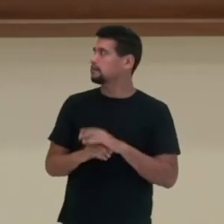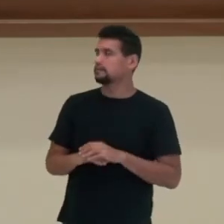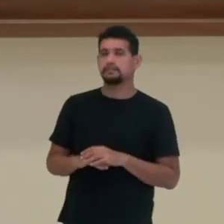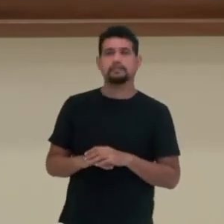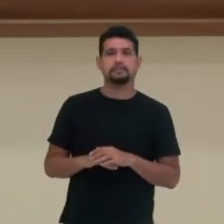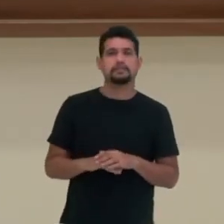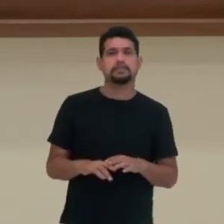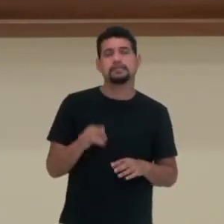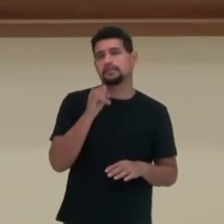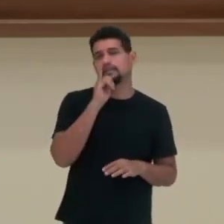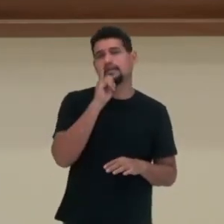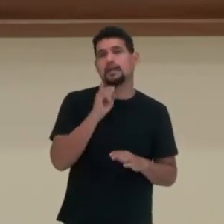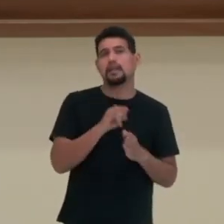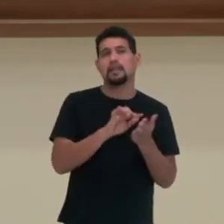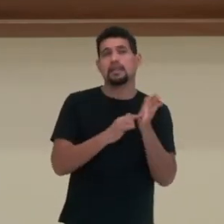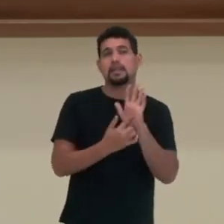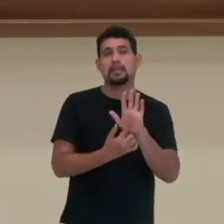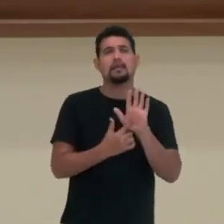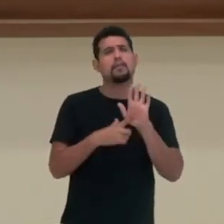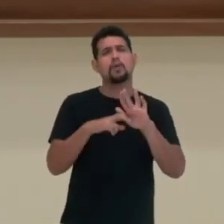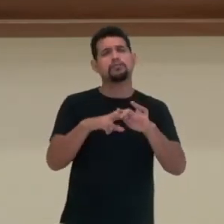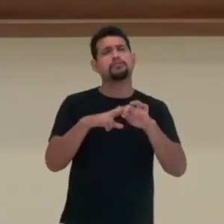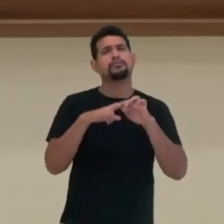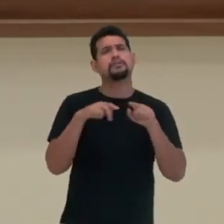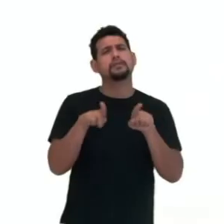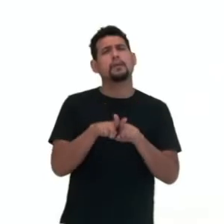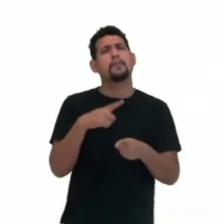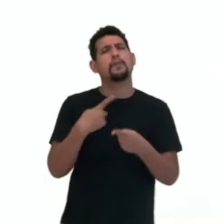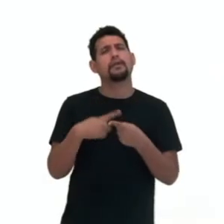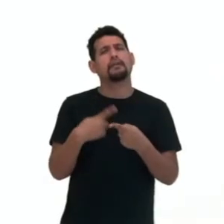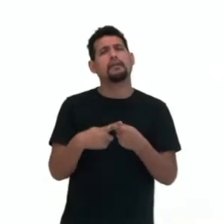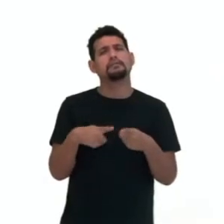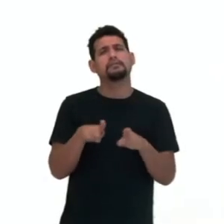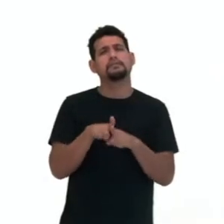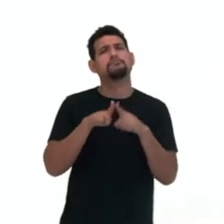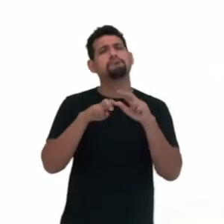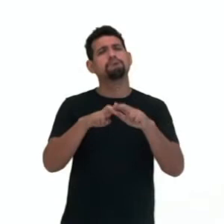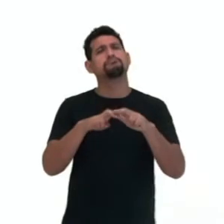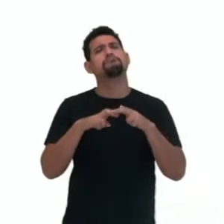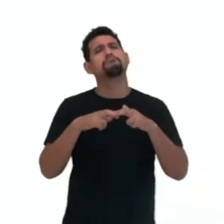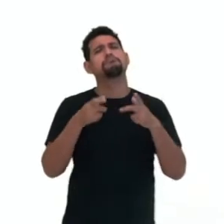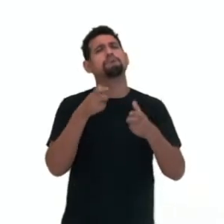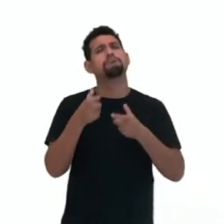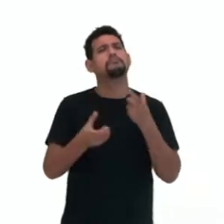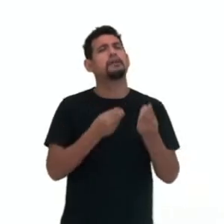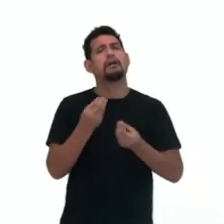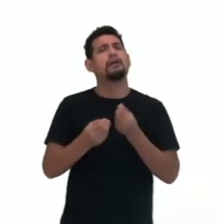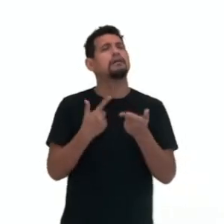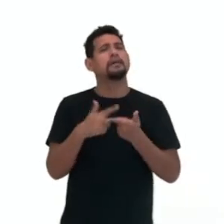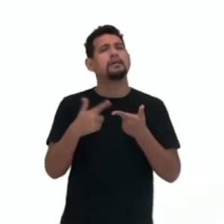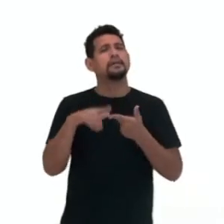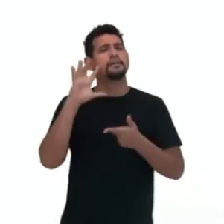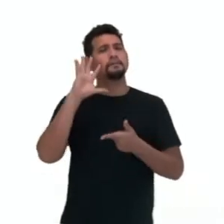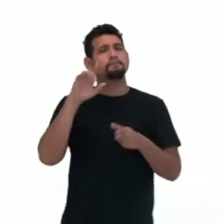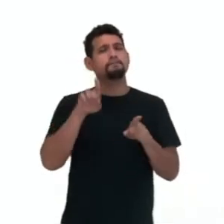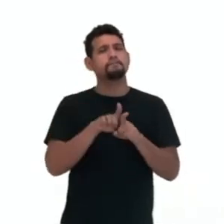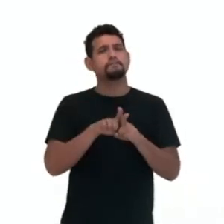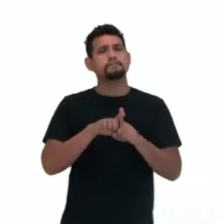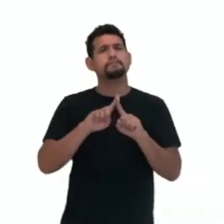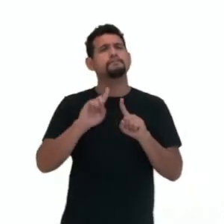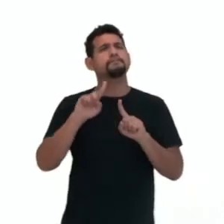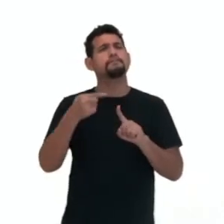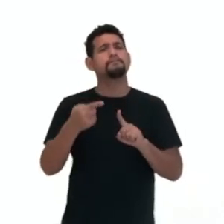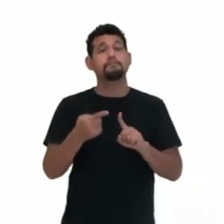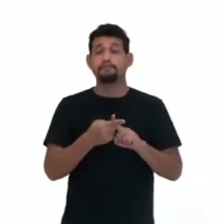Exatamente, apresento os motivos, os porquês, razões de um determinado problema acontecer e em seguida o quê?